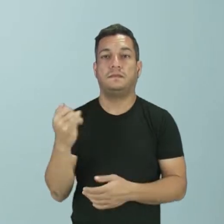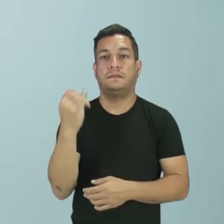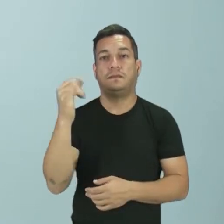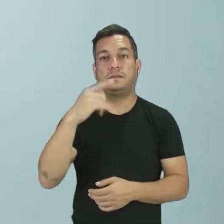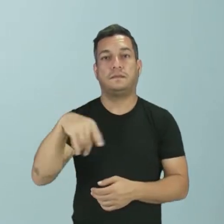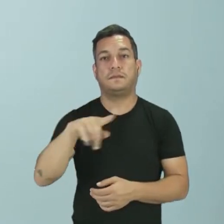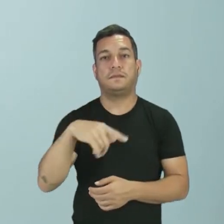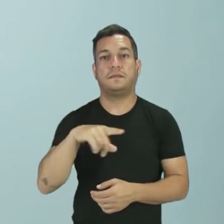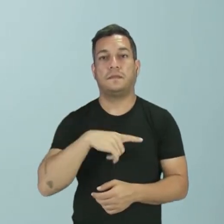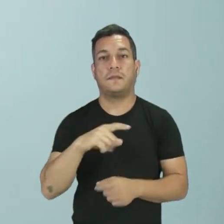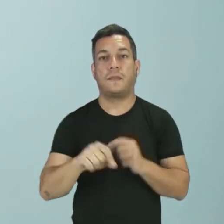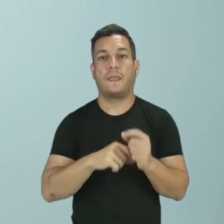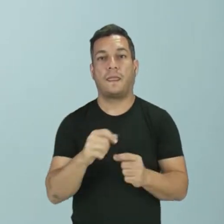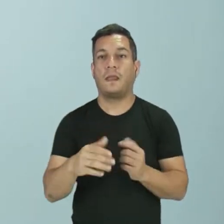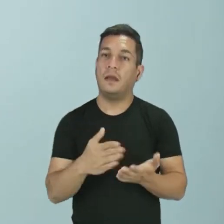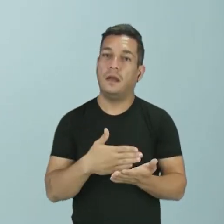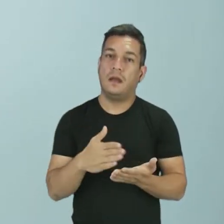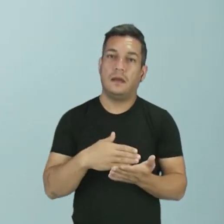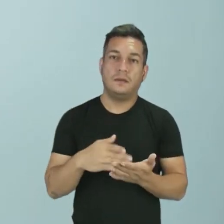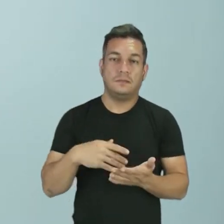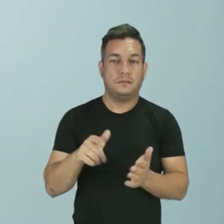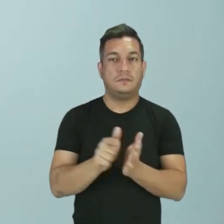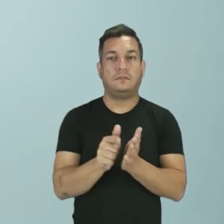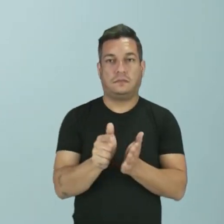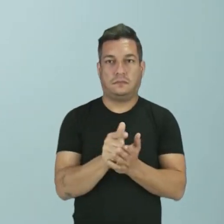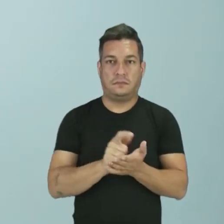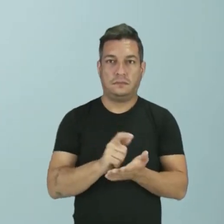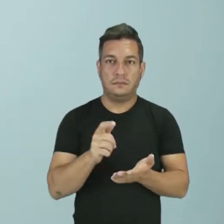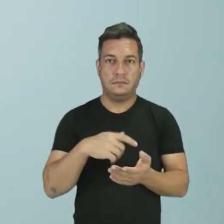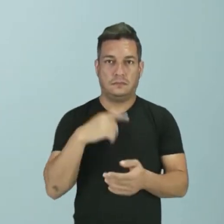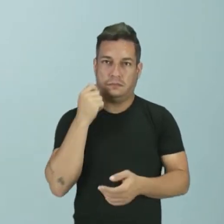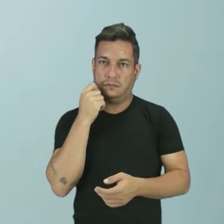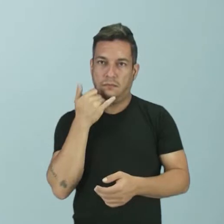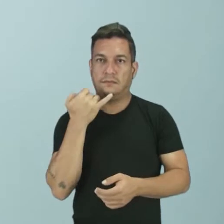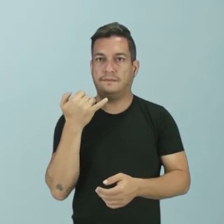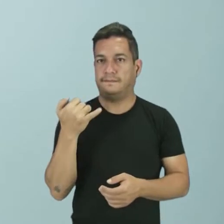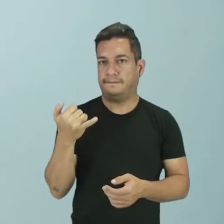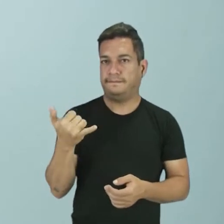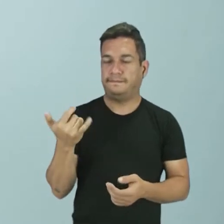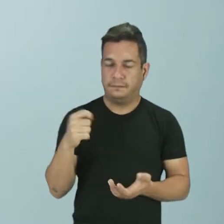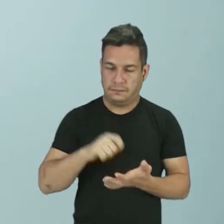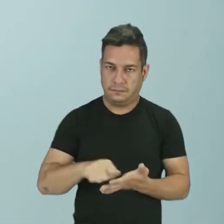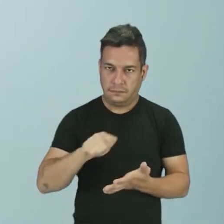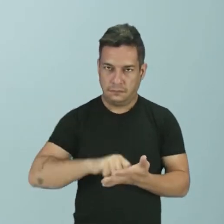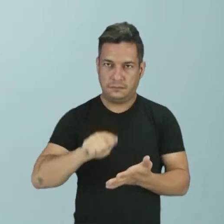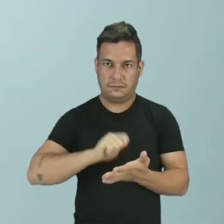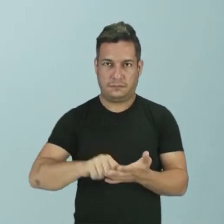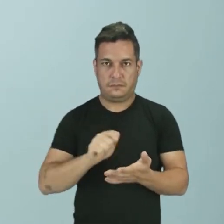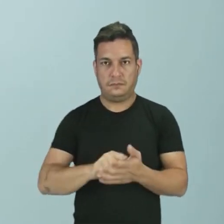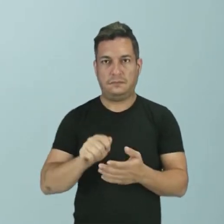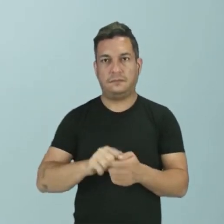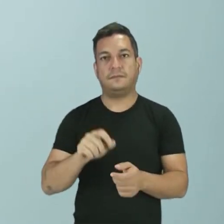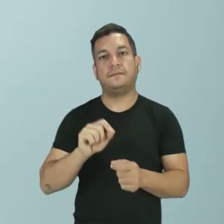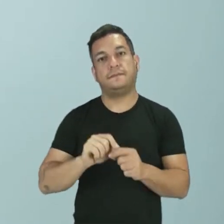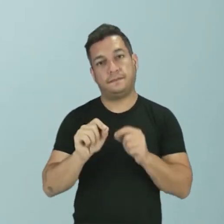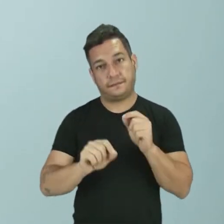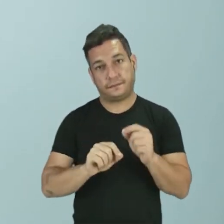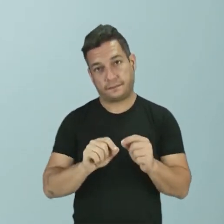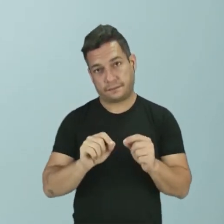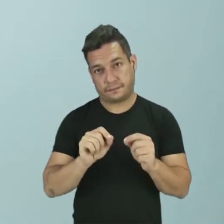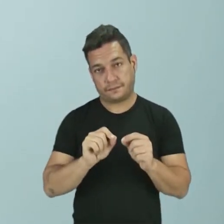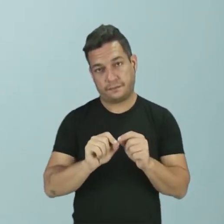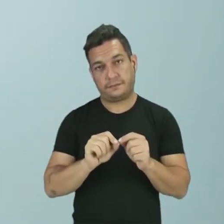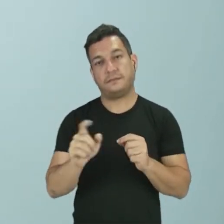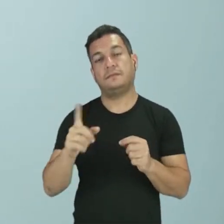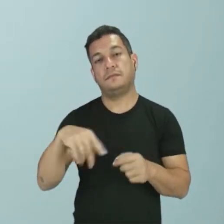importante vocês terem em mãos um caderno, uma folha de papel com lápis, caneta, para fazerem as anotações